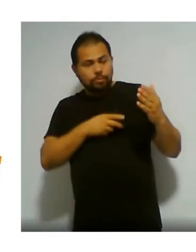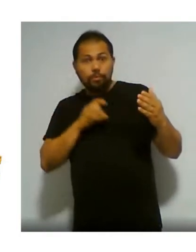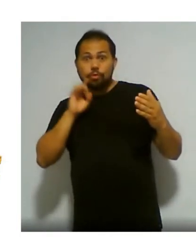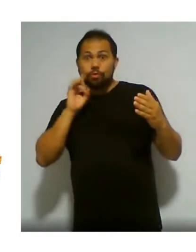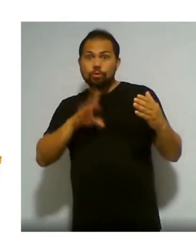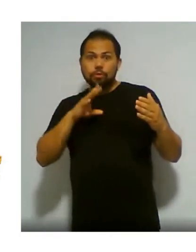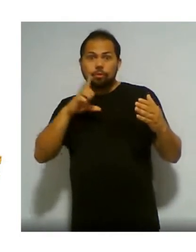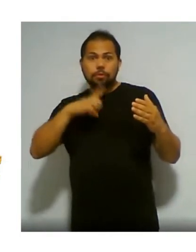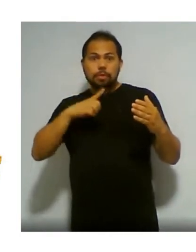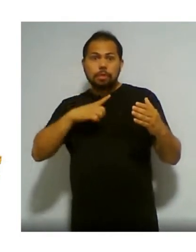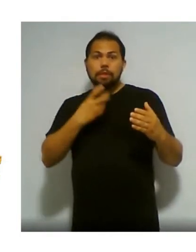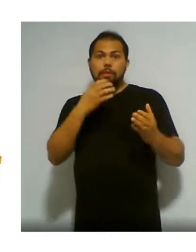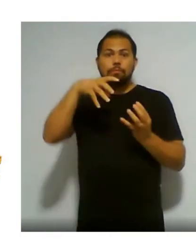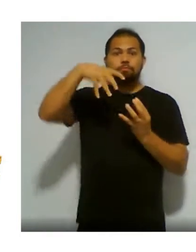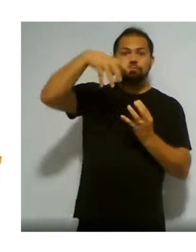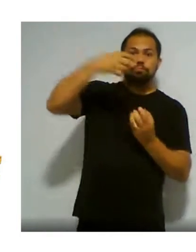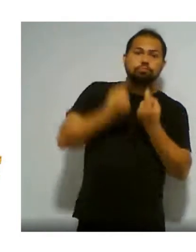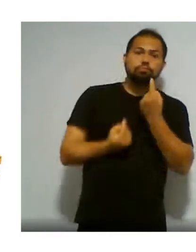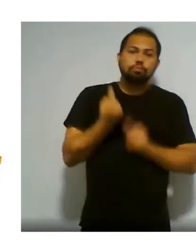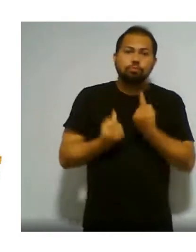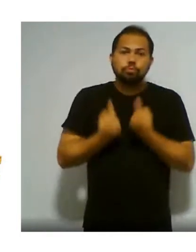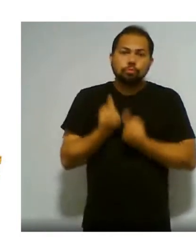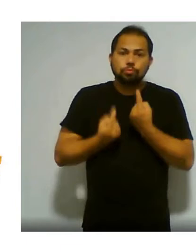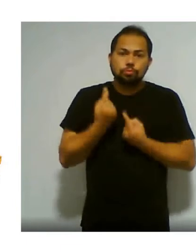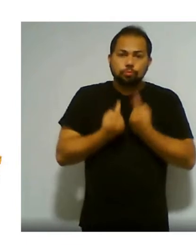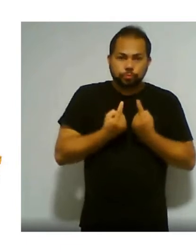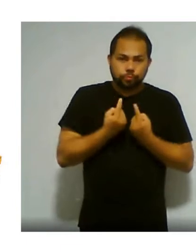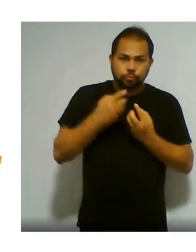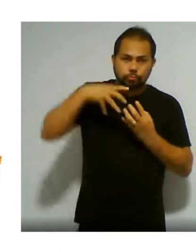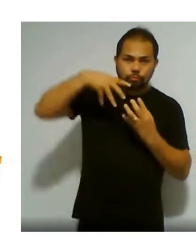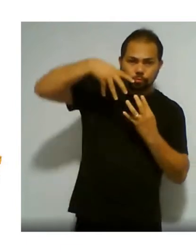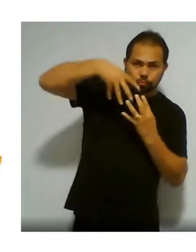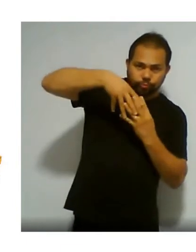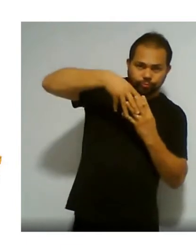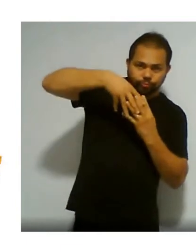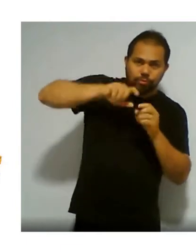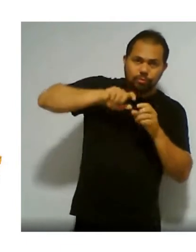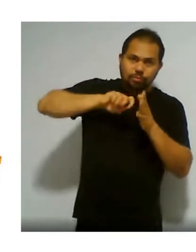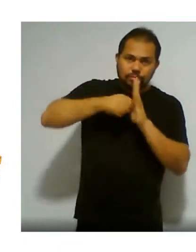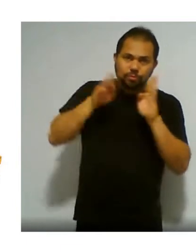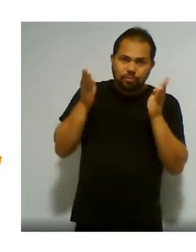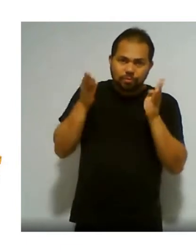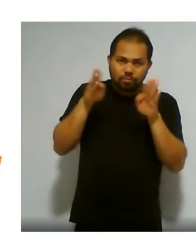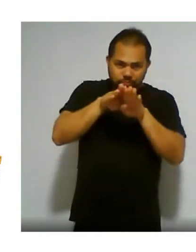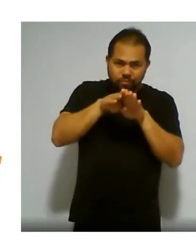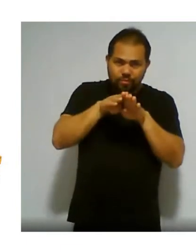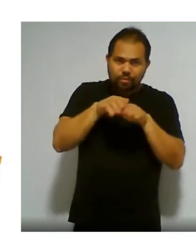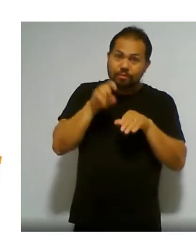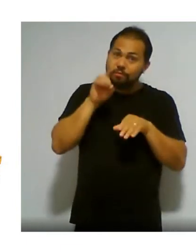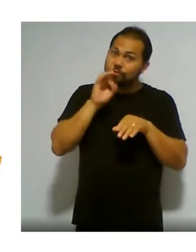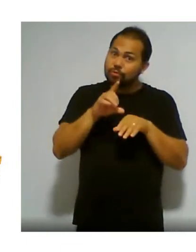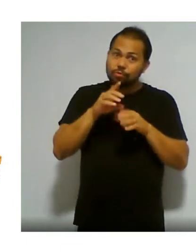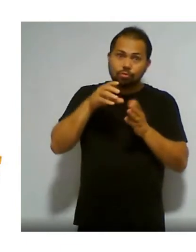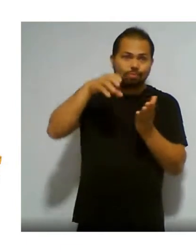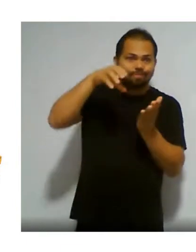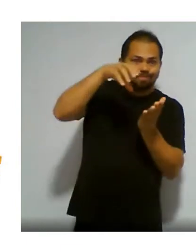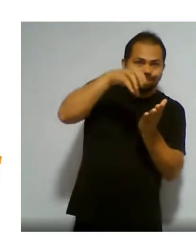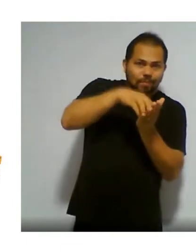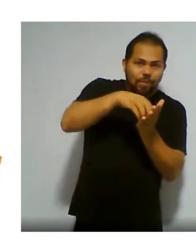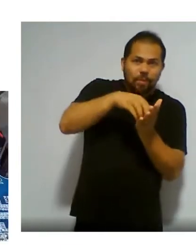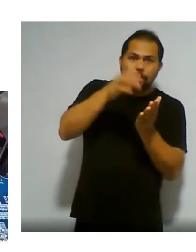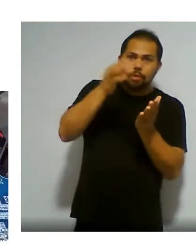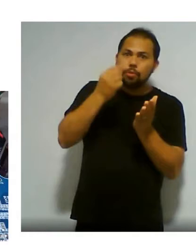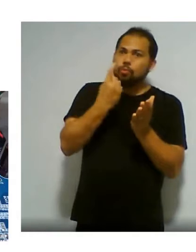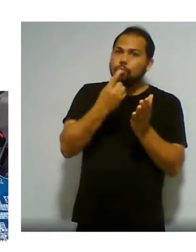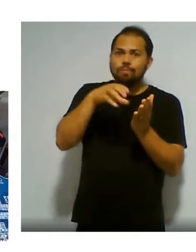nosso laboratório. Esse pino aqui, ó, ele é fechado. Então você só encaixa de um jeito lá na placa-mãe. Se você estiver encaixando errado, cuidado para